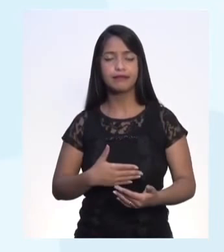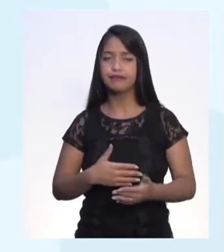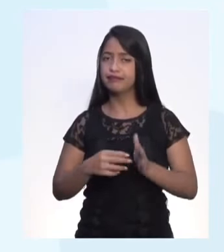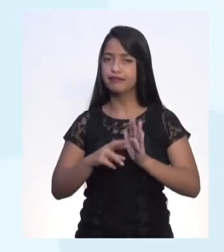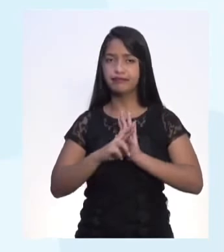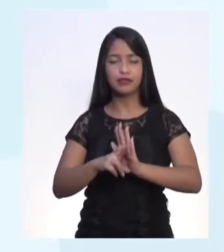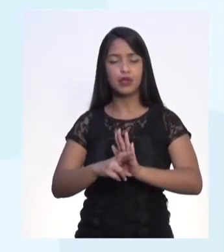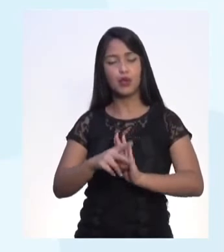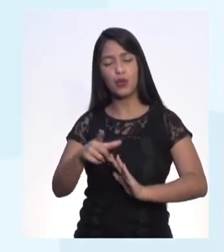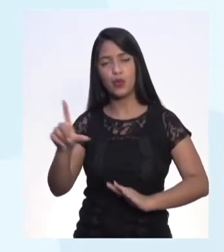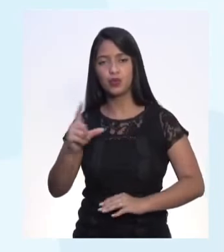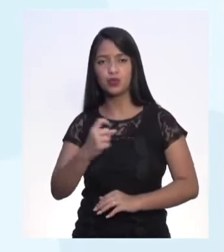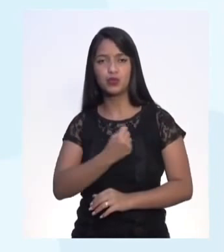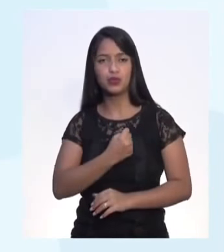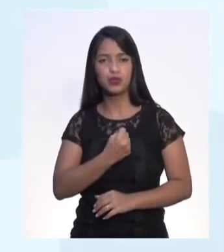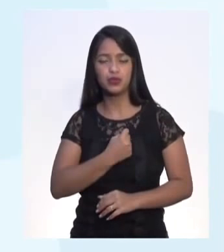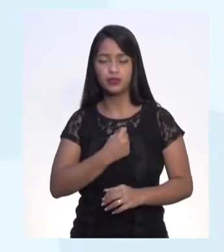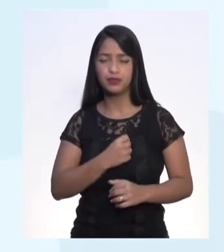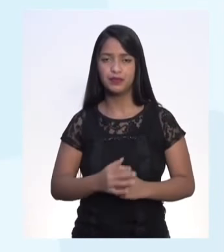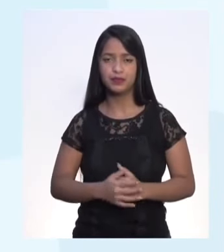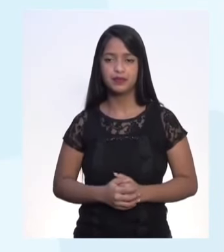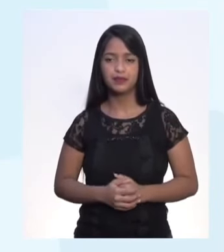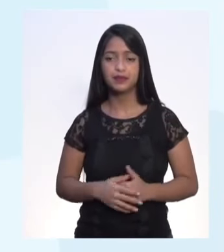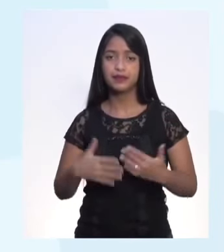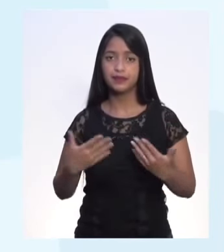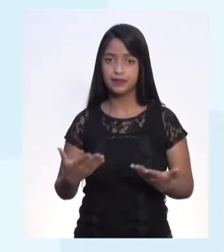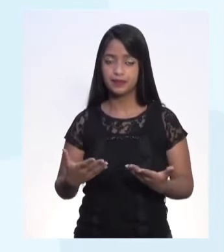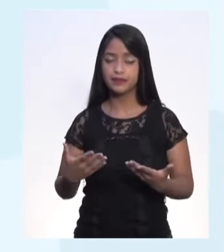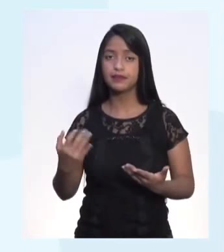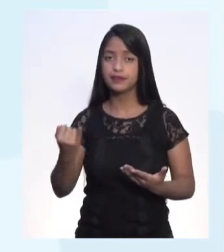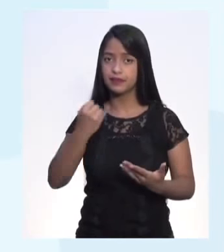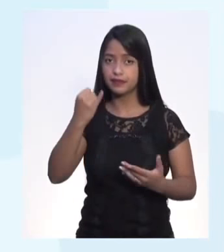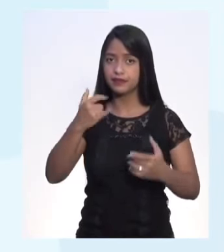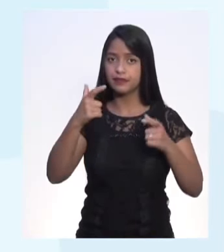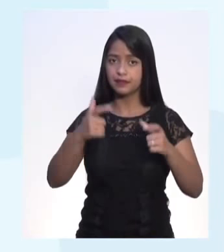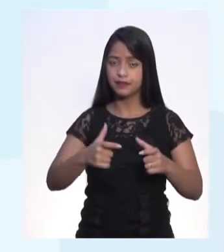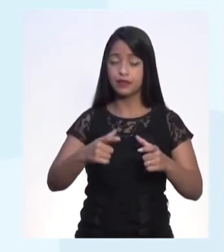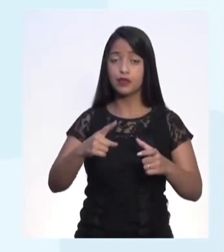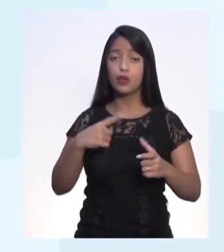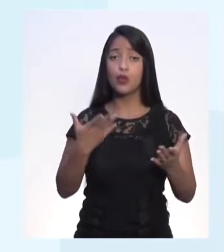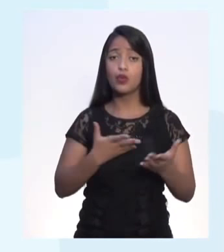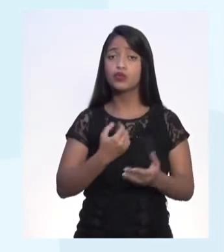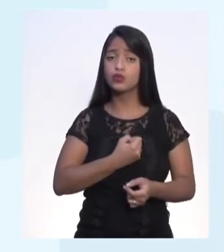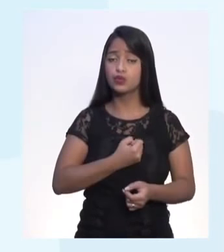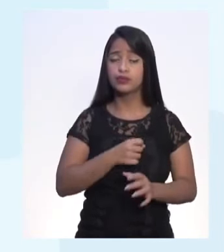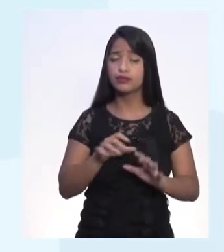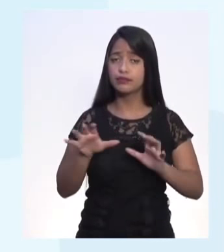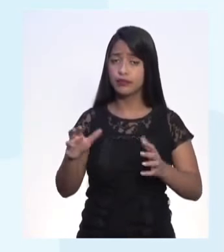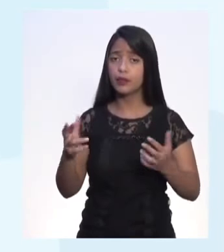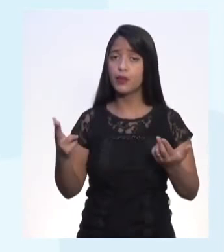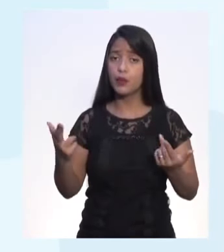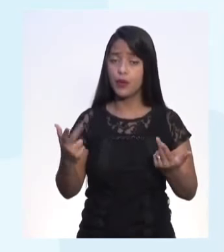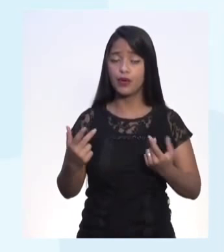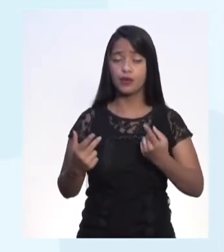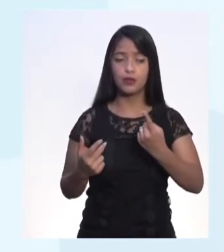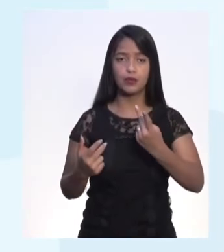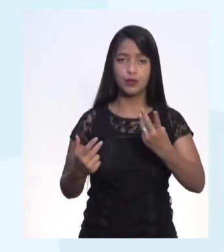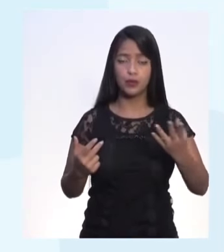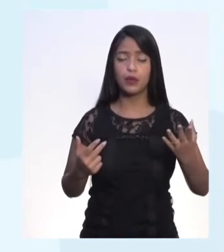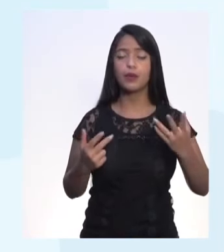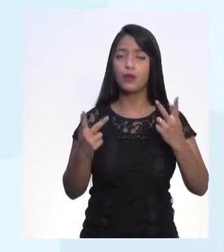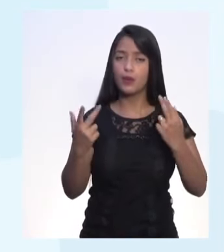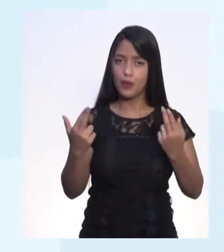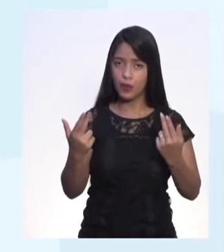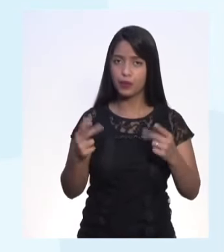posição ela indicavam ela ficava outra então era posicionar ele tá acostumado com um sistema posicional né sistema de numeração decimal